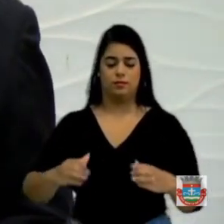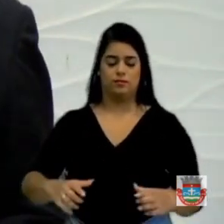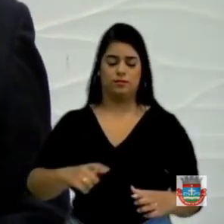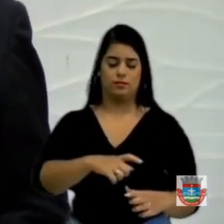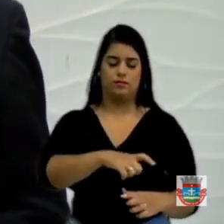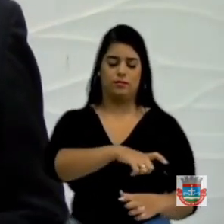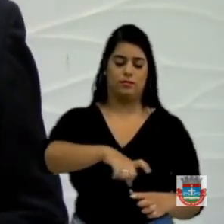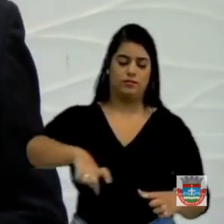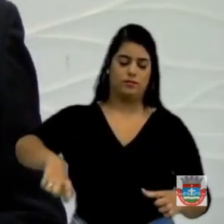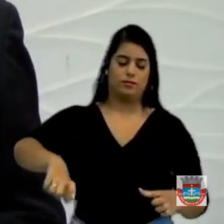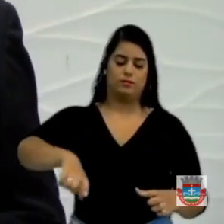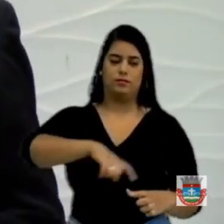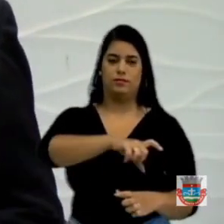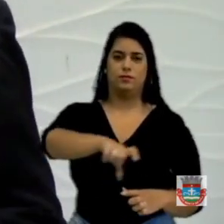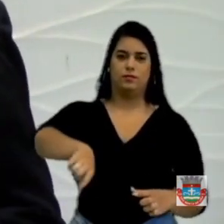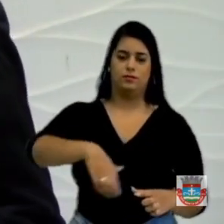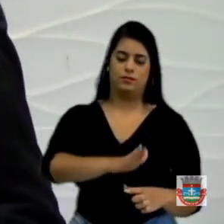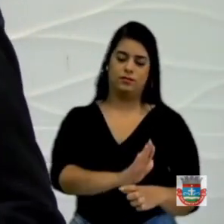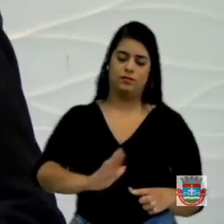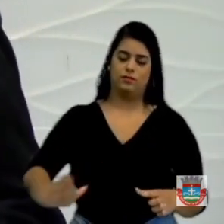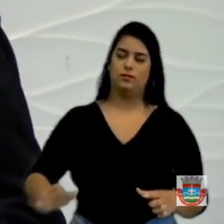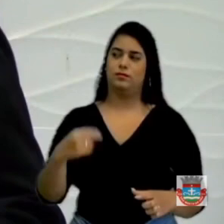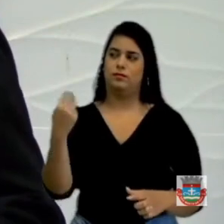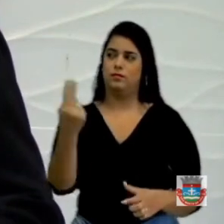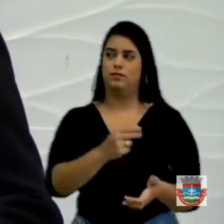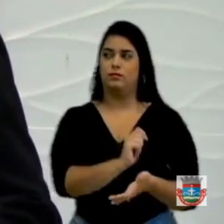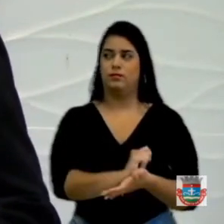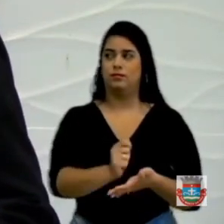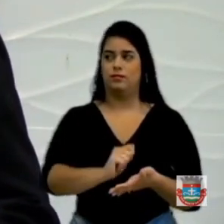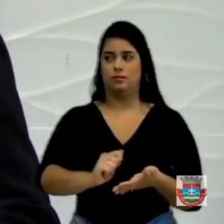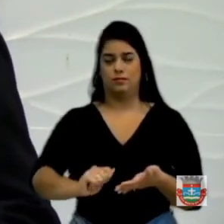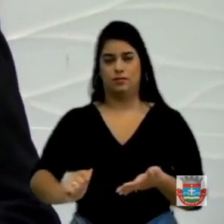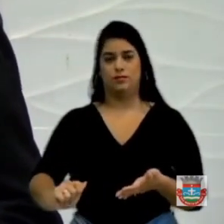aqui nessa casa, a gente assinou e